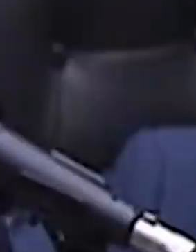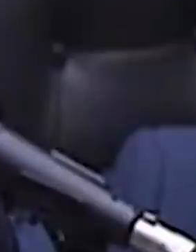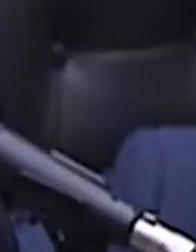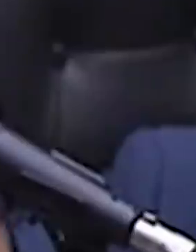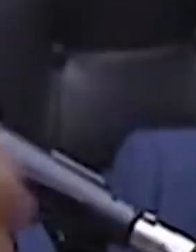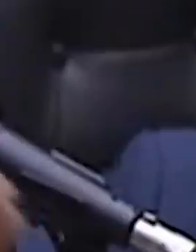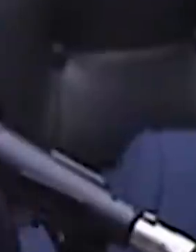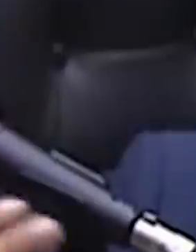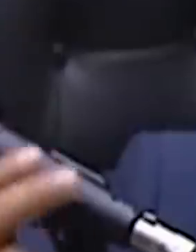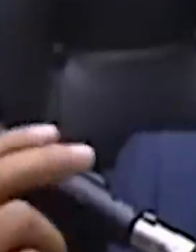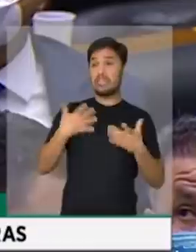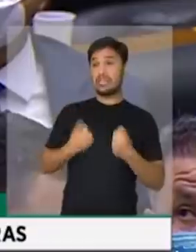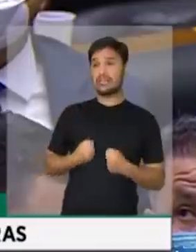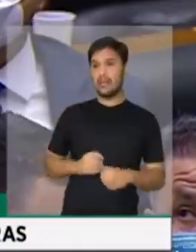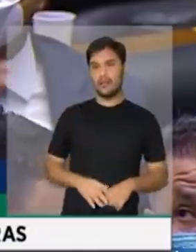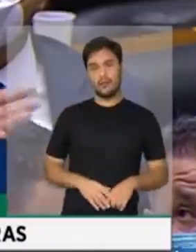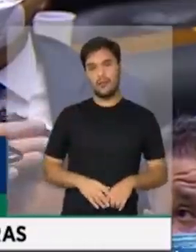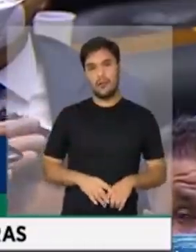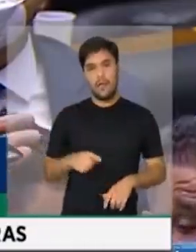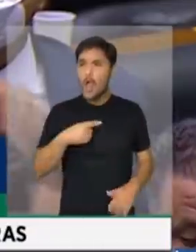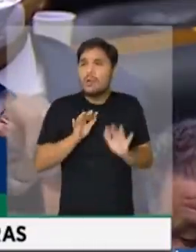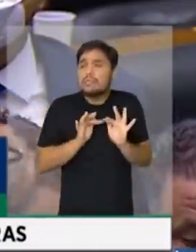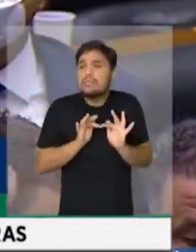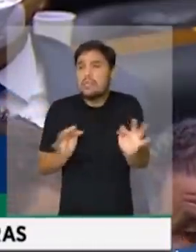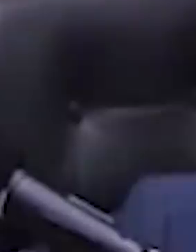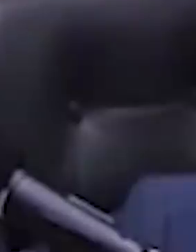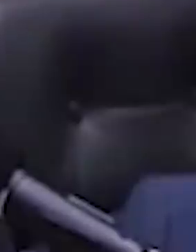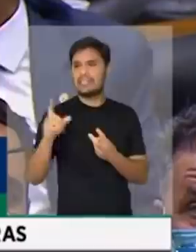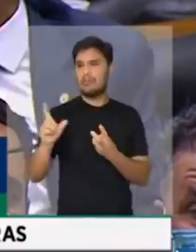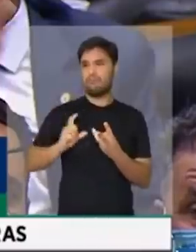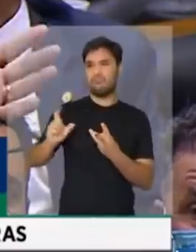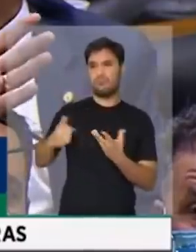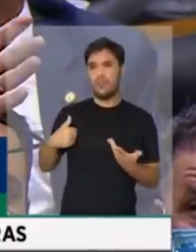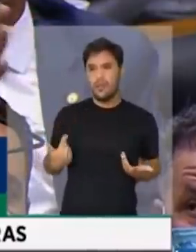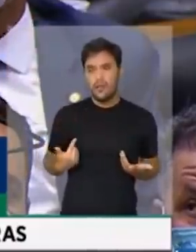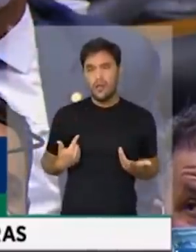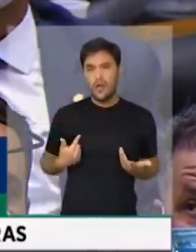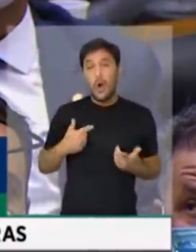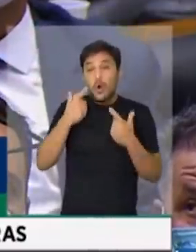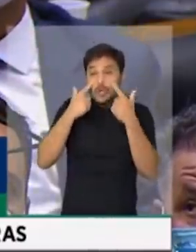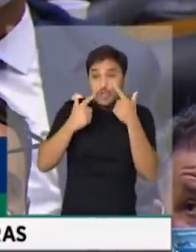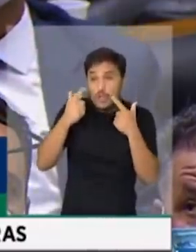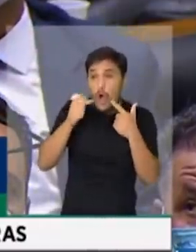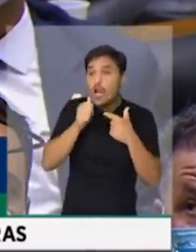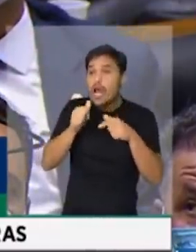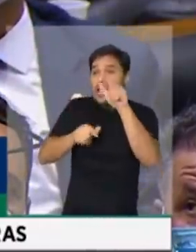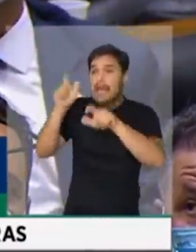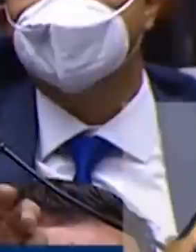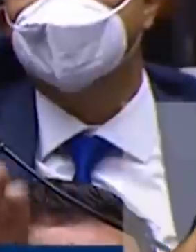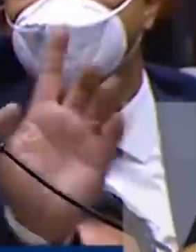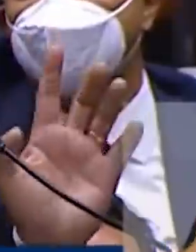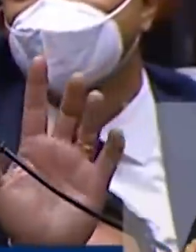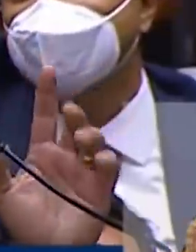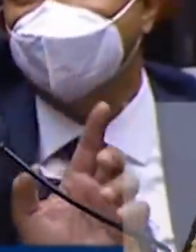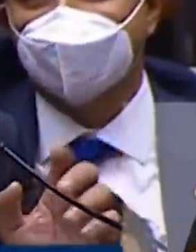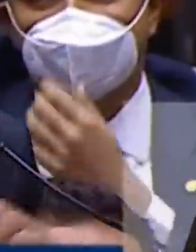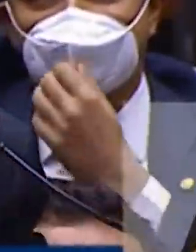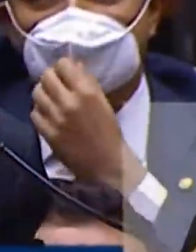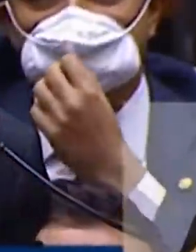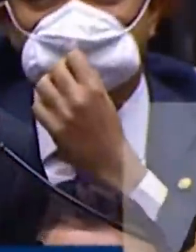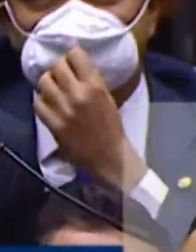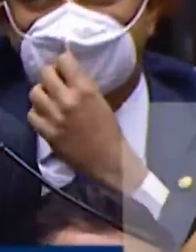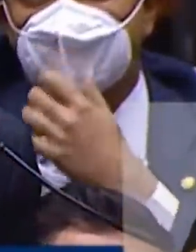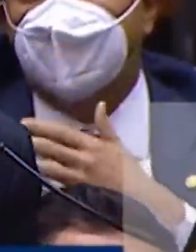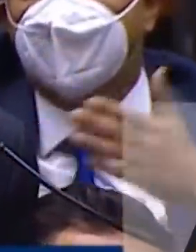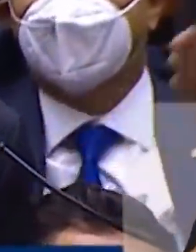cassino, e um cacete a quatro. Eu simplesmente, porque disse porra, o choro das deputadas da esquerda, que eu não tenho nada